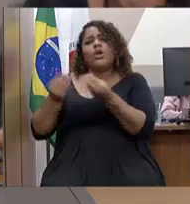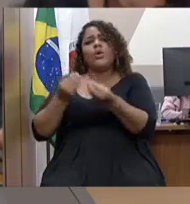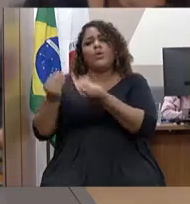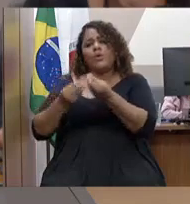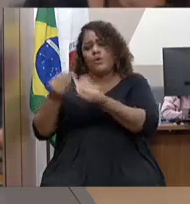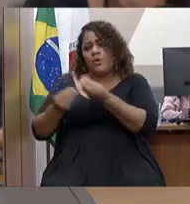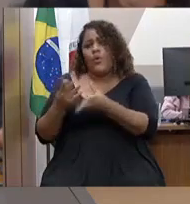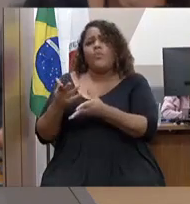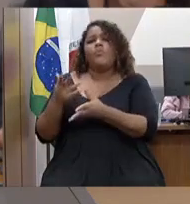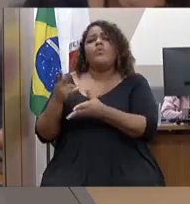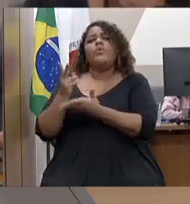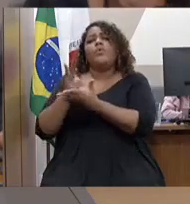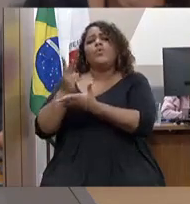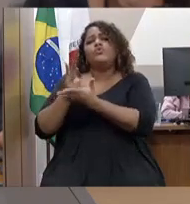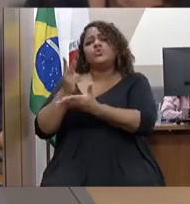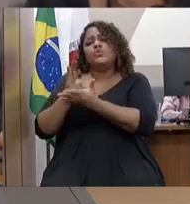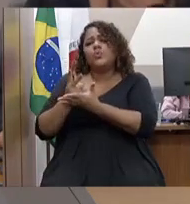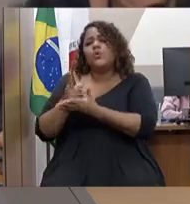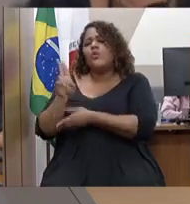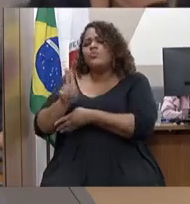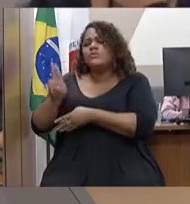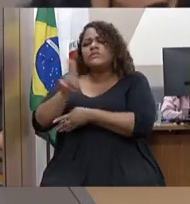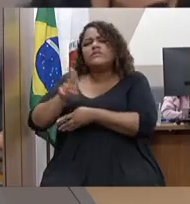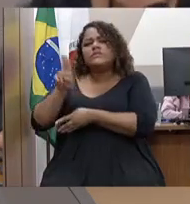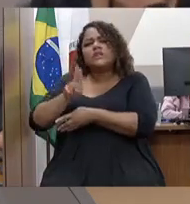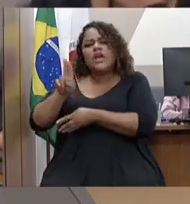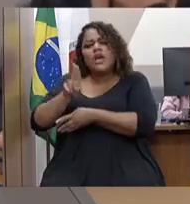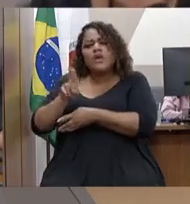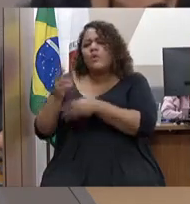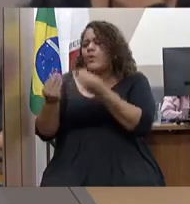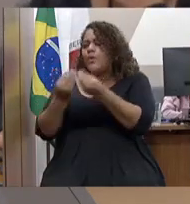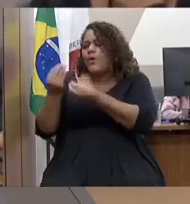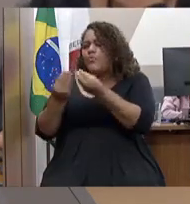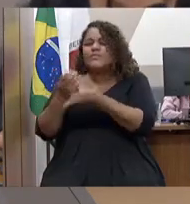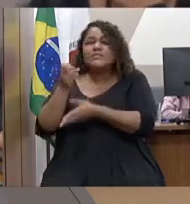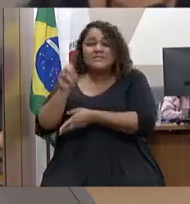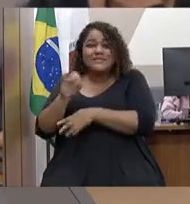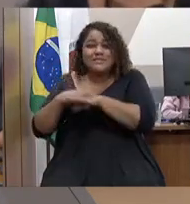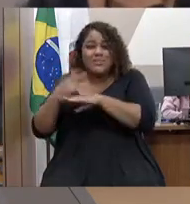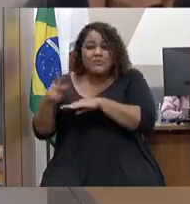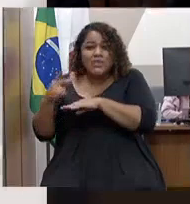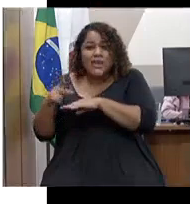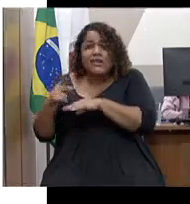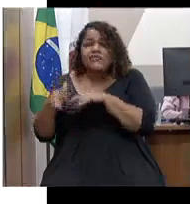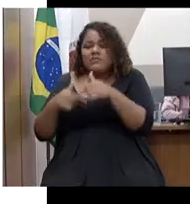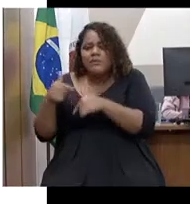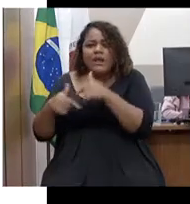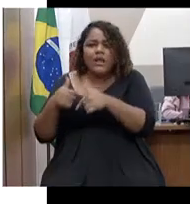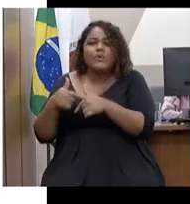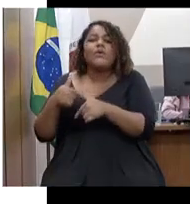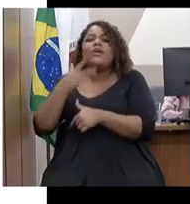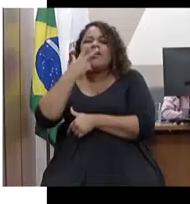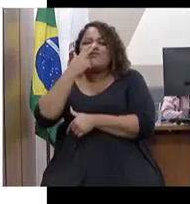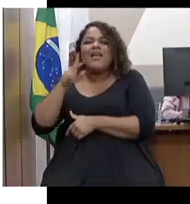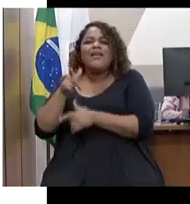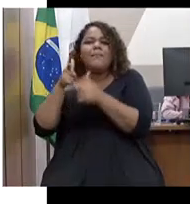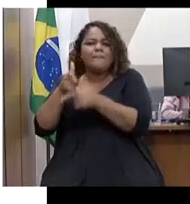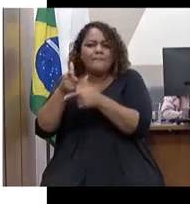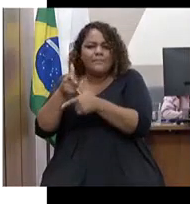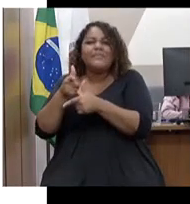usando máquinas que a mão do Trabalhador fica ali o que eles chamam de boca do Lobo boca do Lobo é o lugar onde a máquina